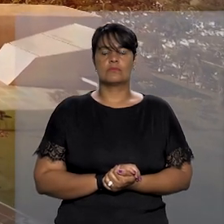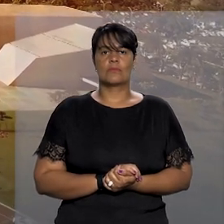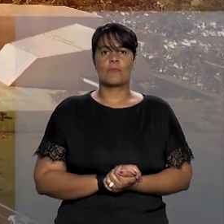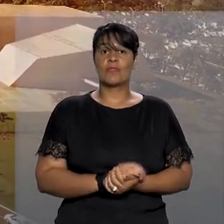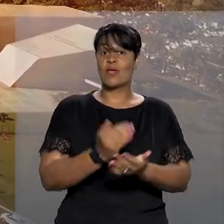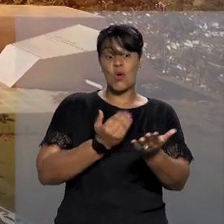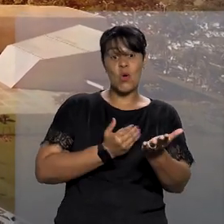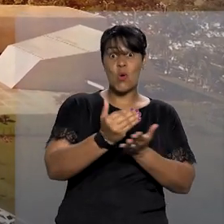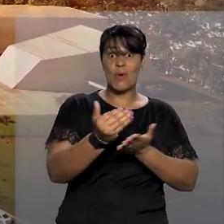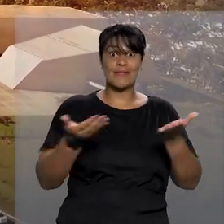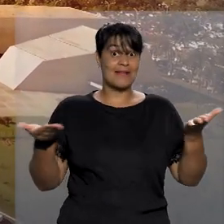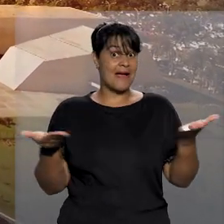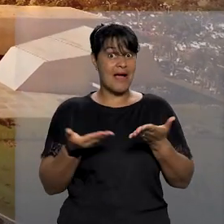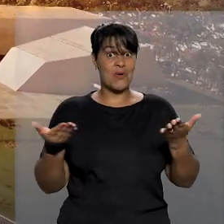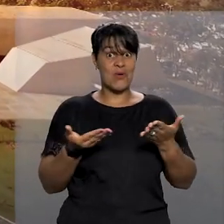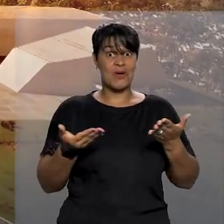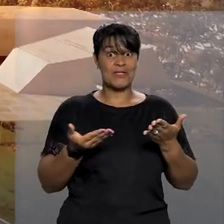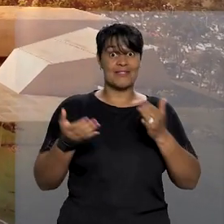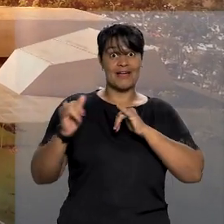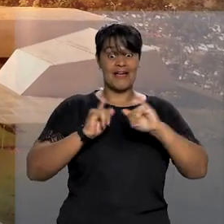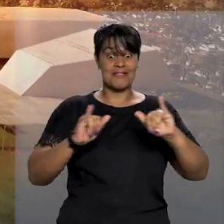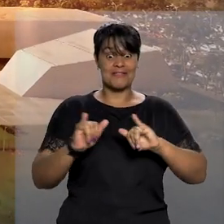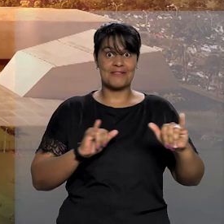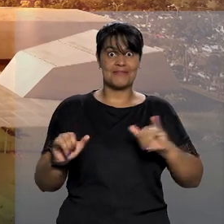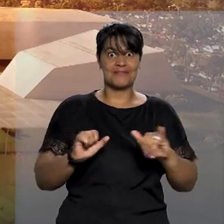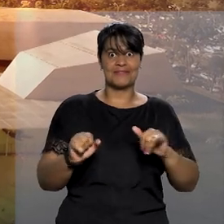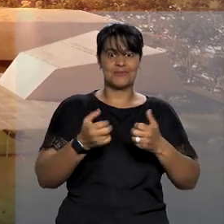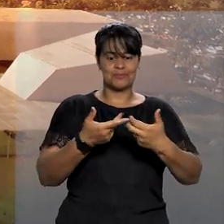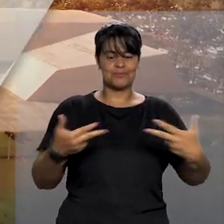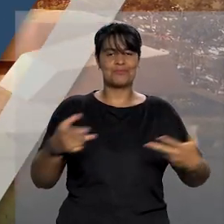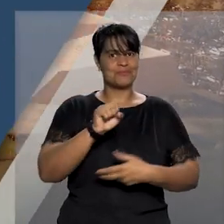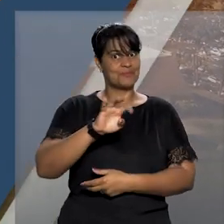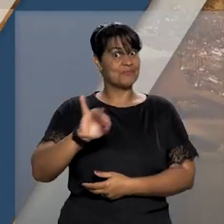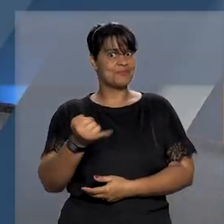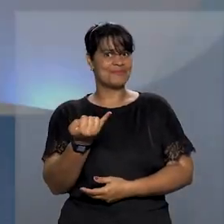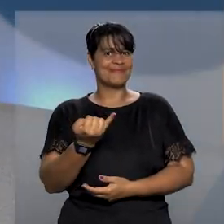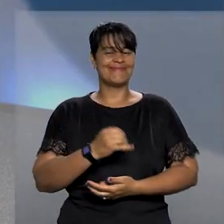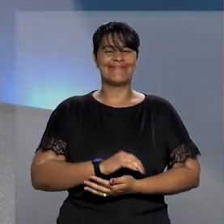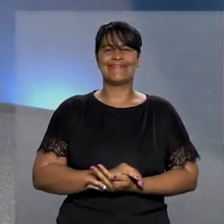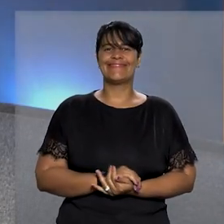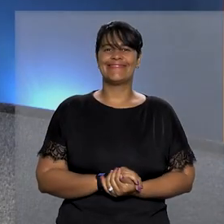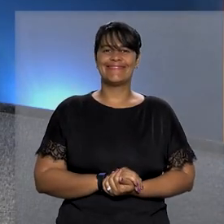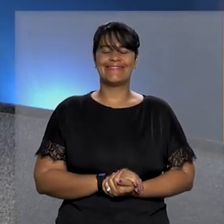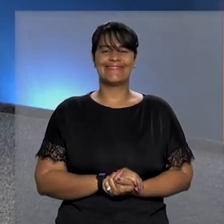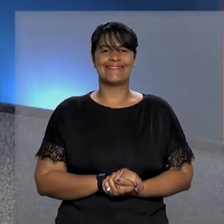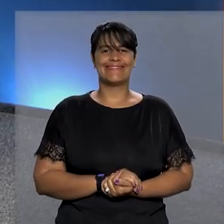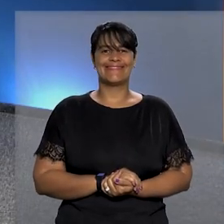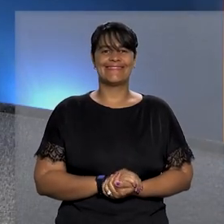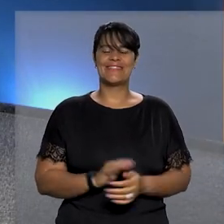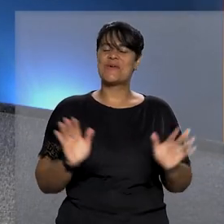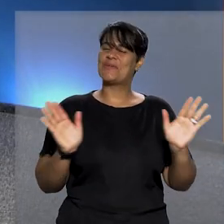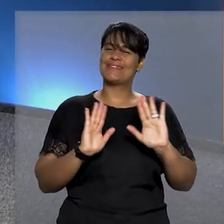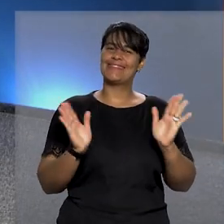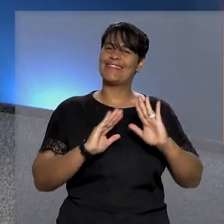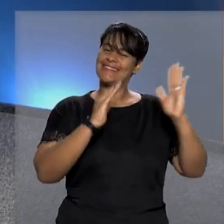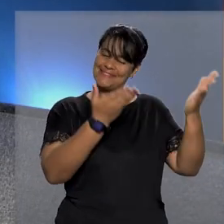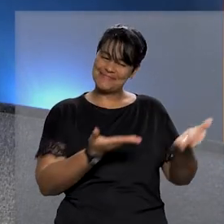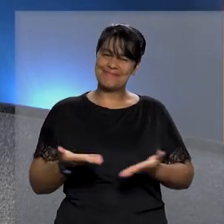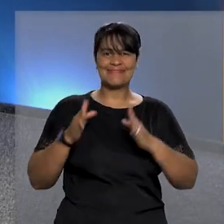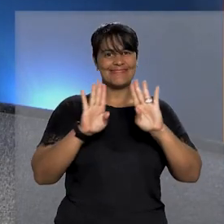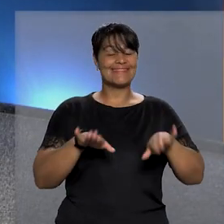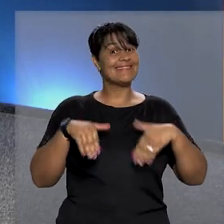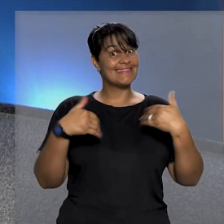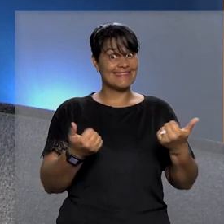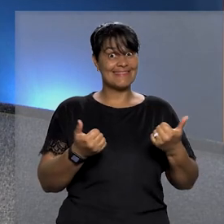Começa agora o programa do Superior Tribunal de Justiça. Olá, seja muito bem-vindo.